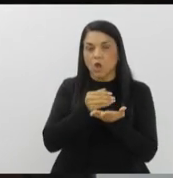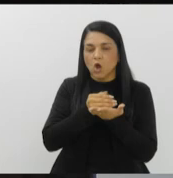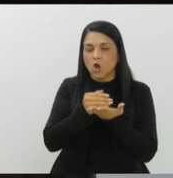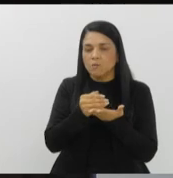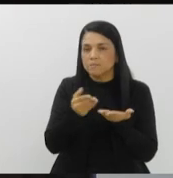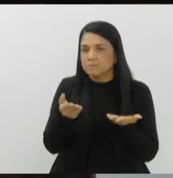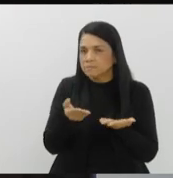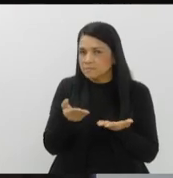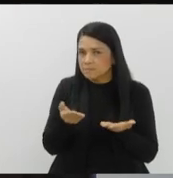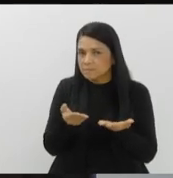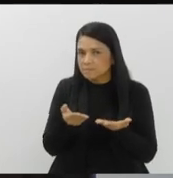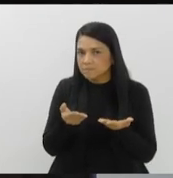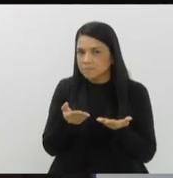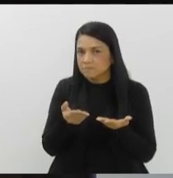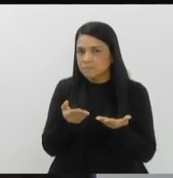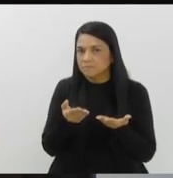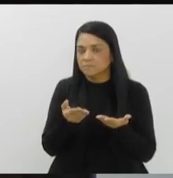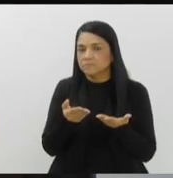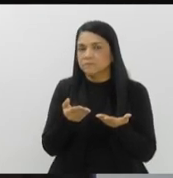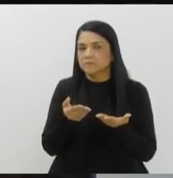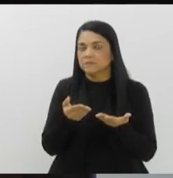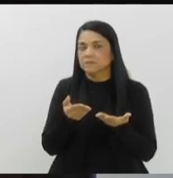agora é mapear